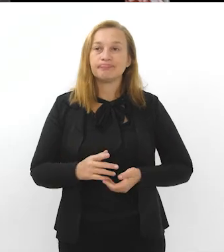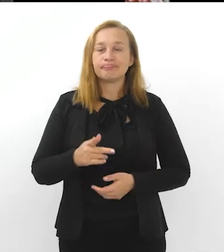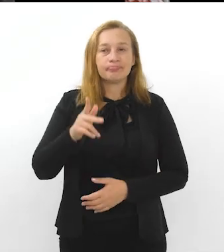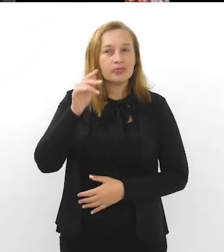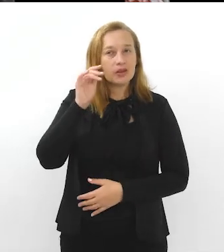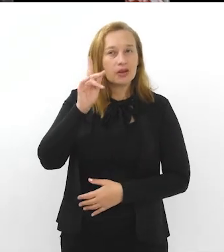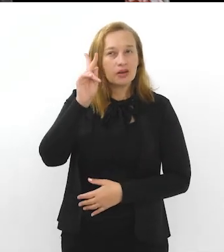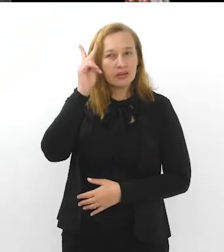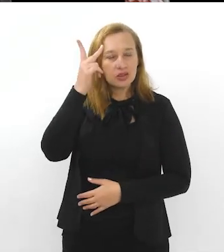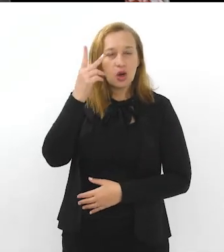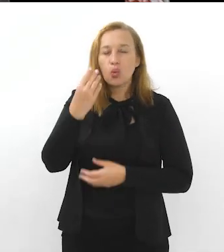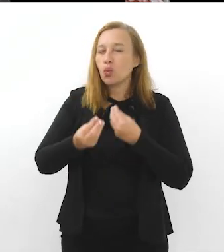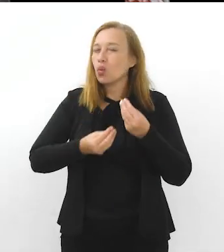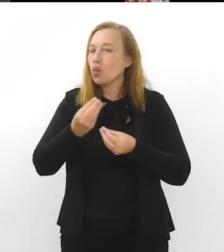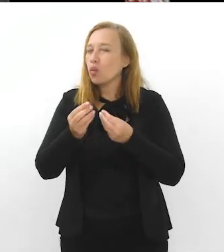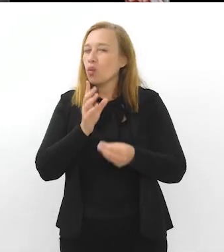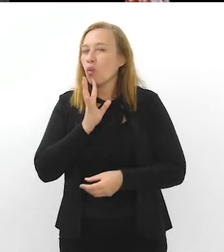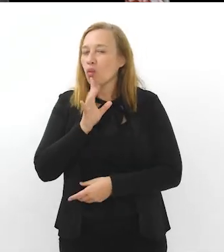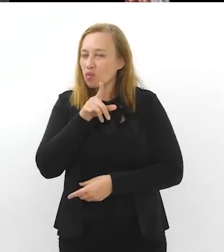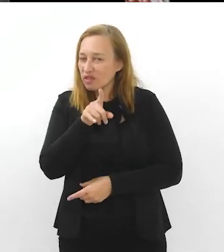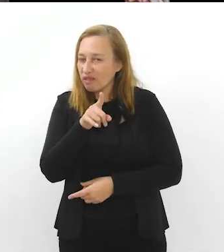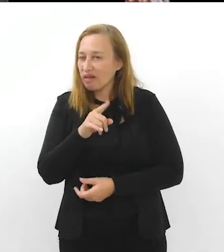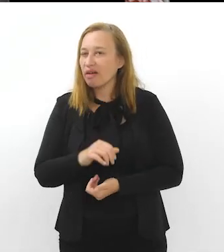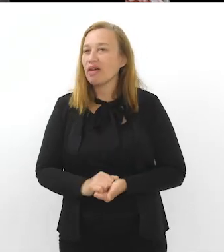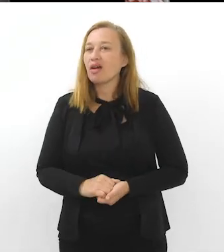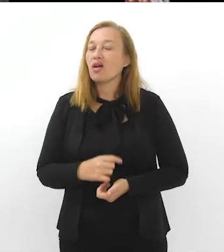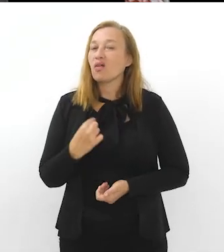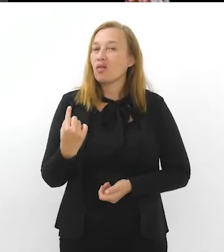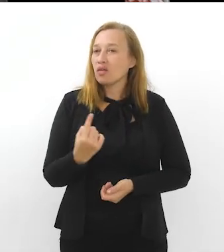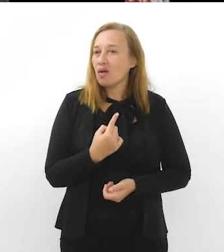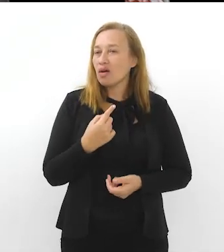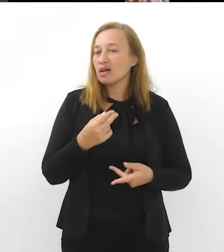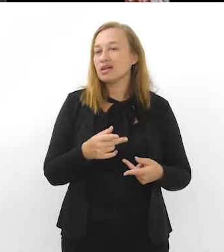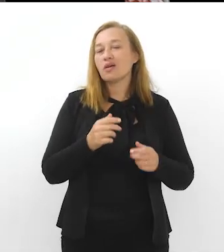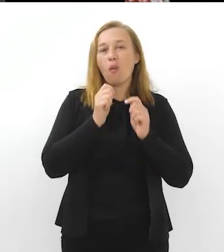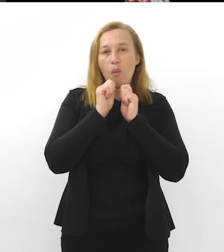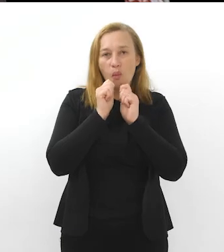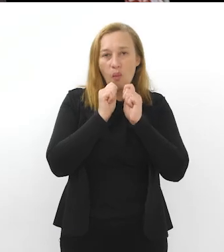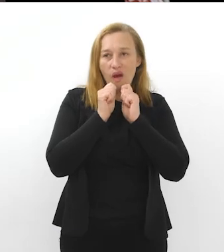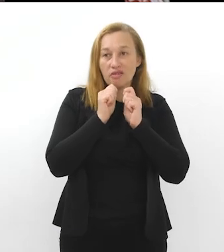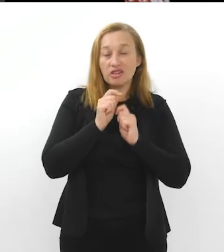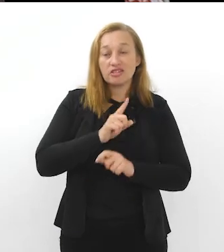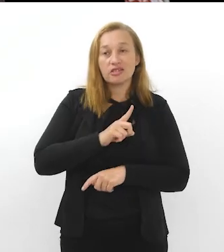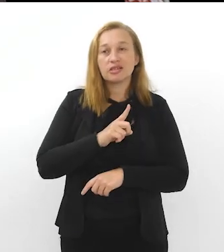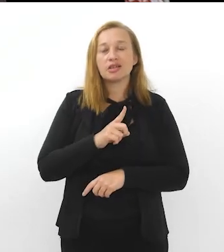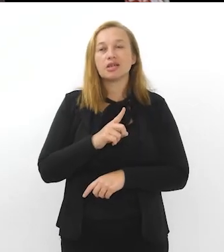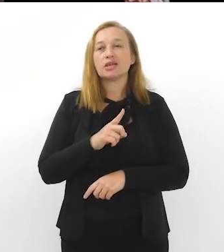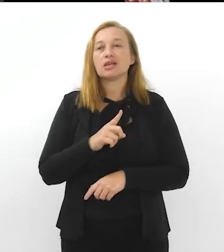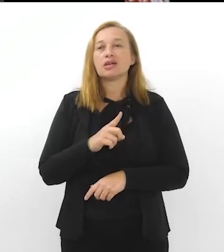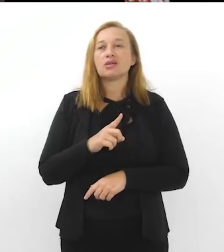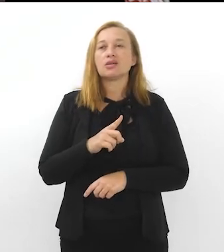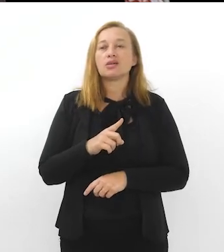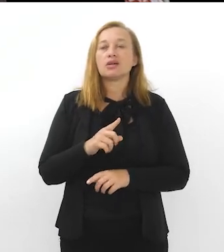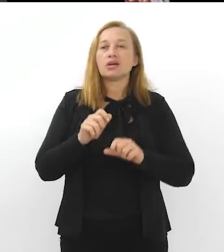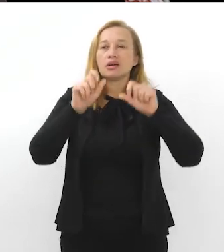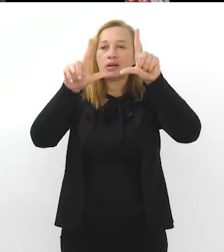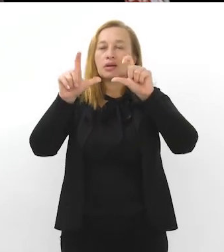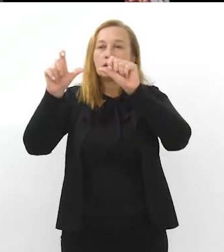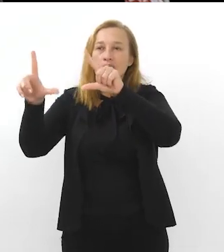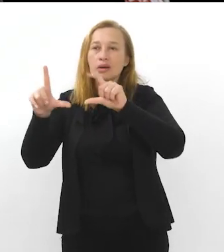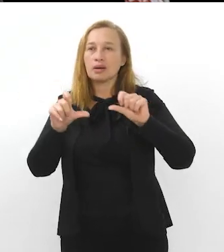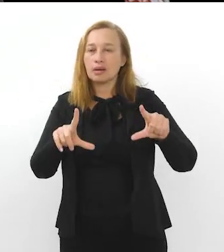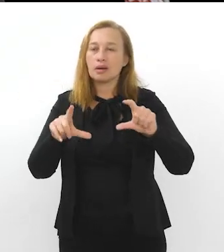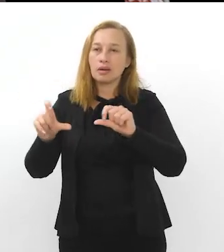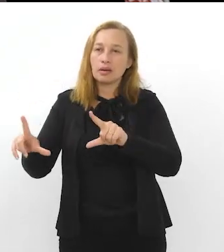só contar uma história de como a gente acabou conhecendo você, né? Que nós fizemos uma entrevista sobre uma exposição